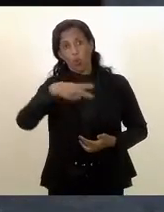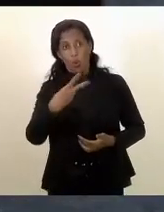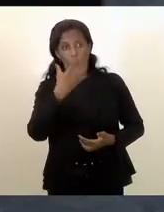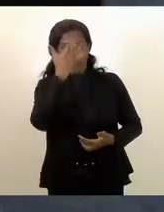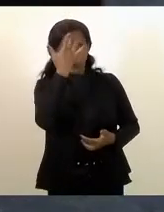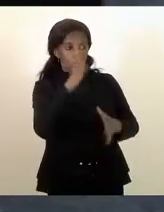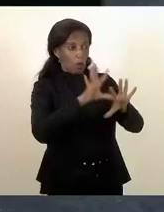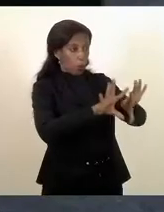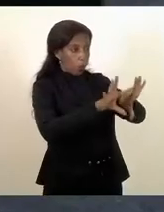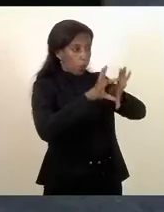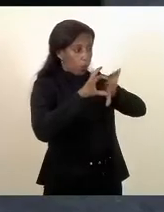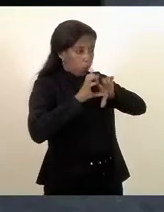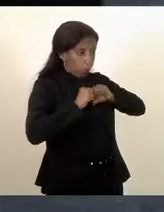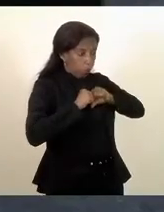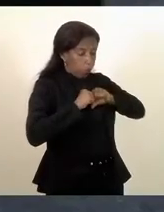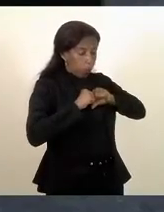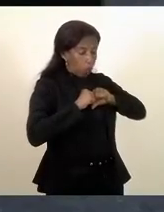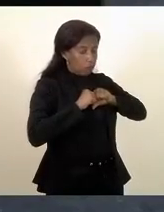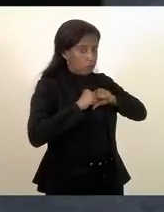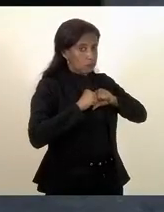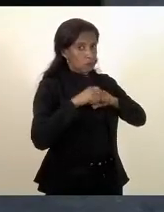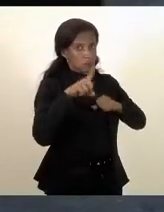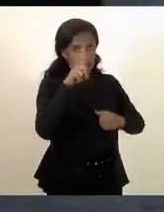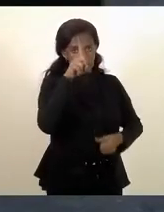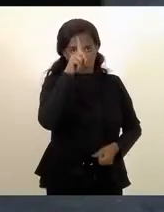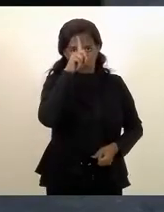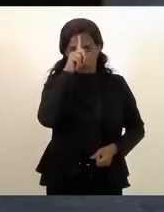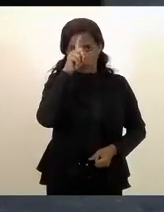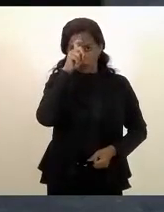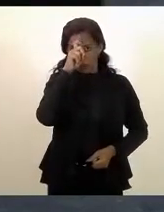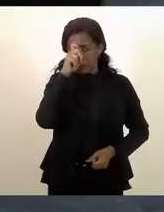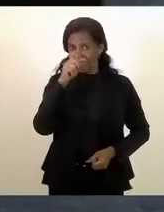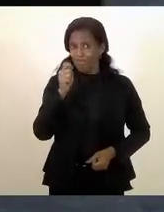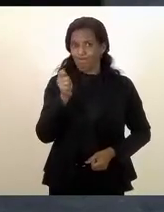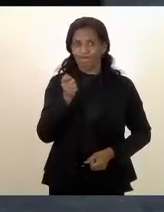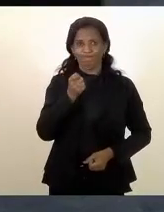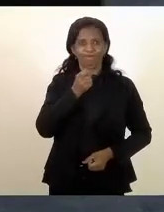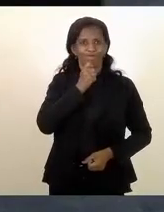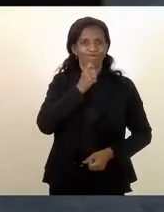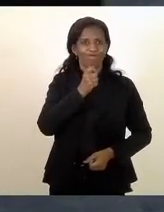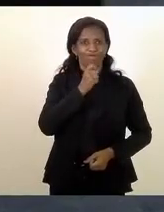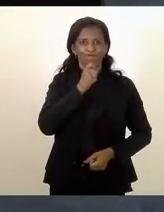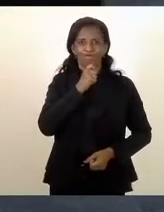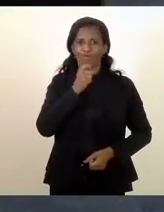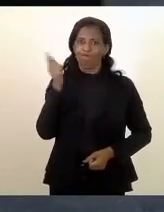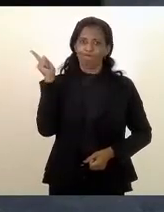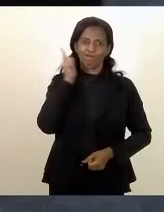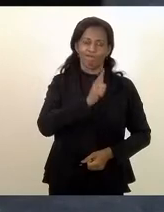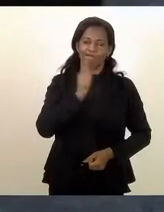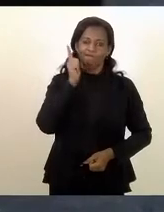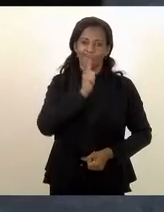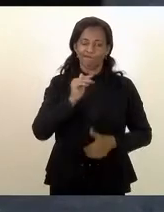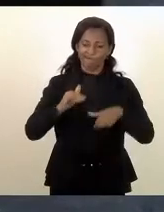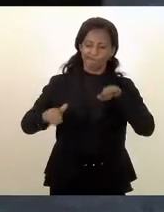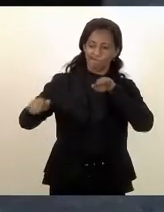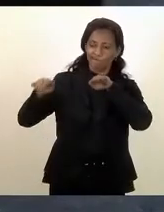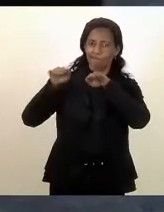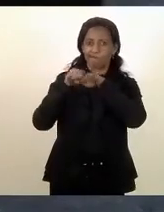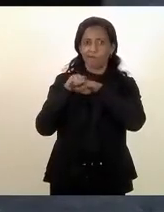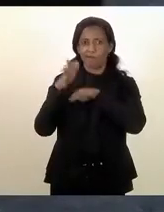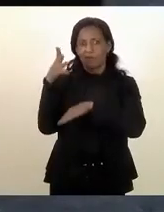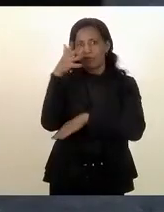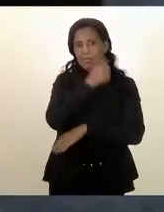essa enfermidade os hospitais não estão a altura não estão a altura para